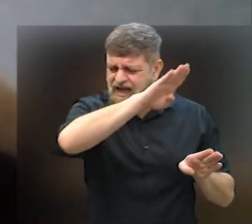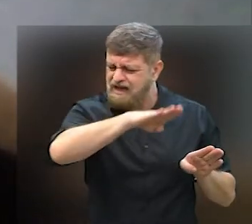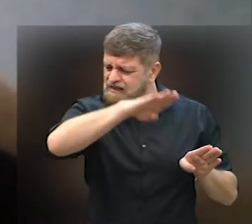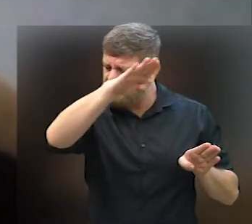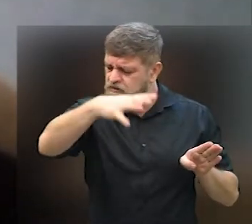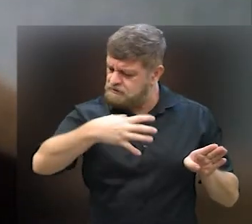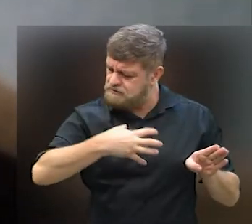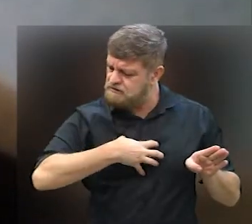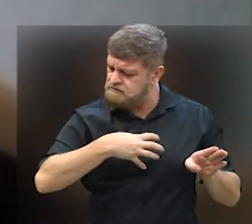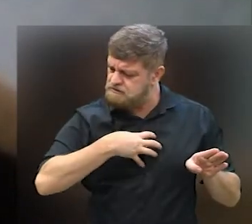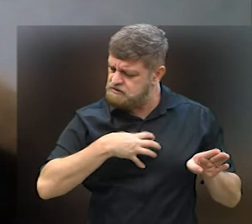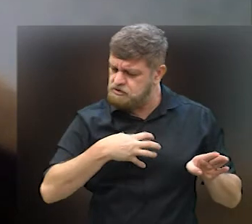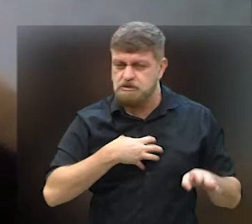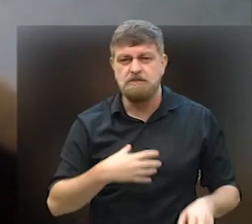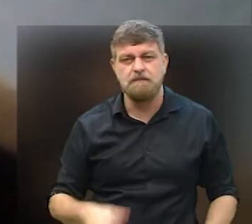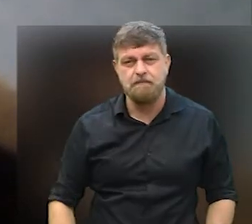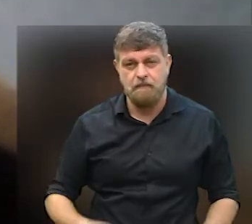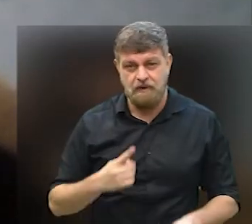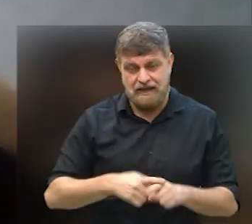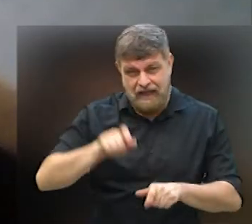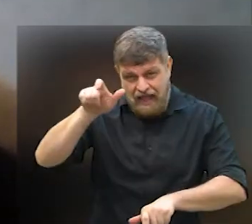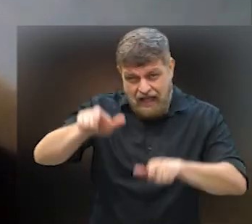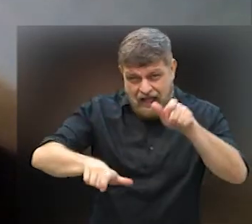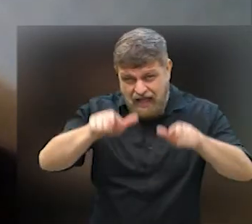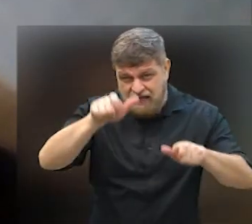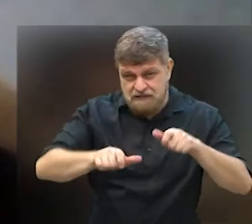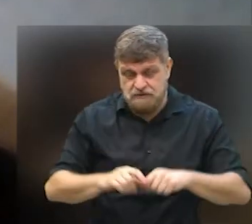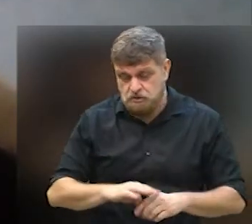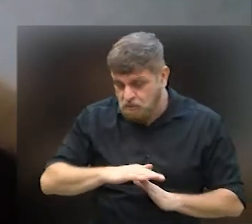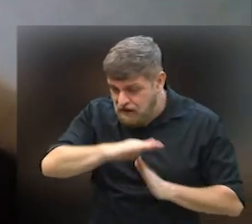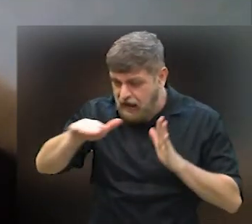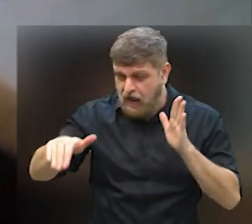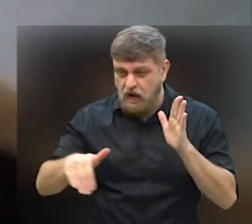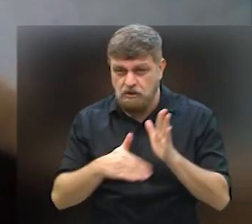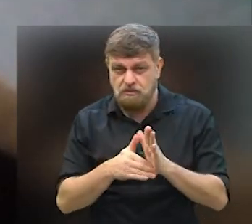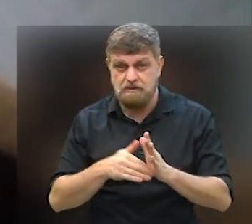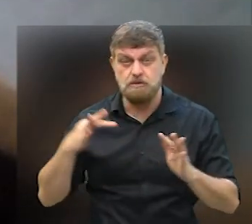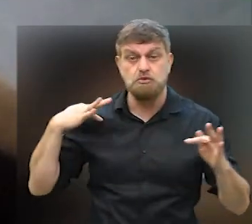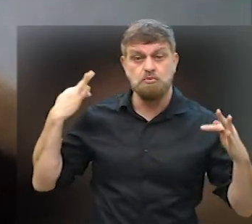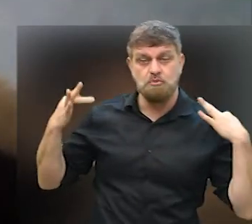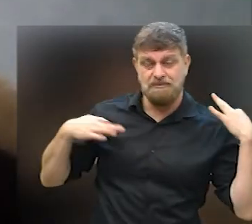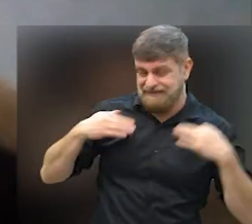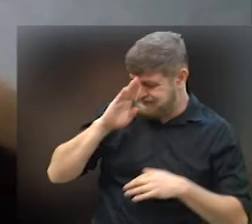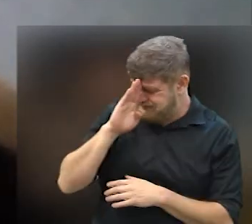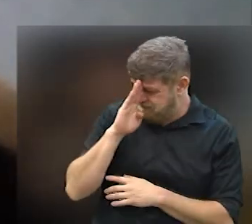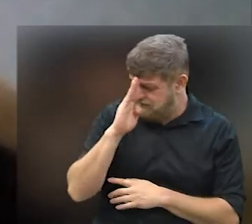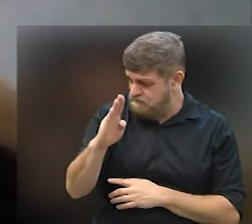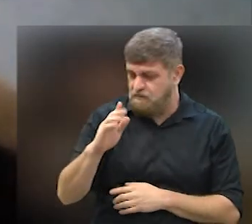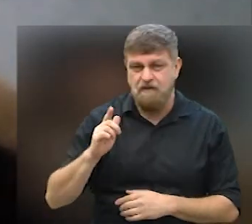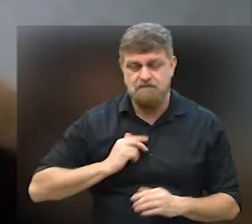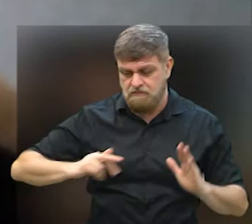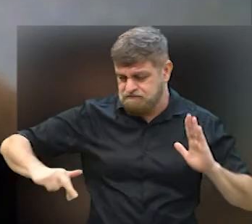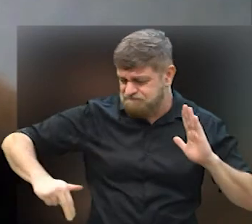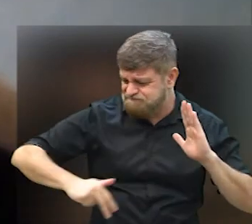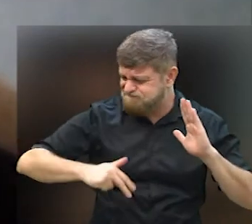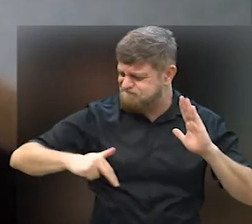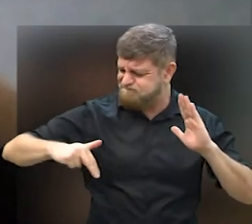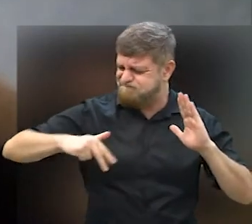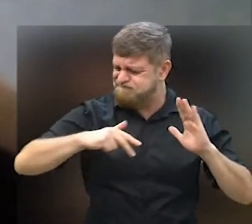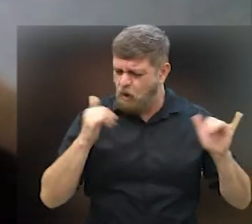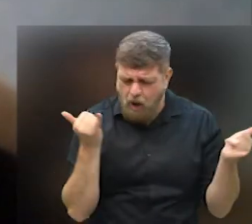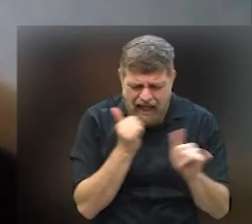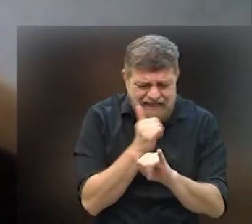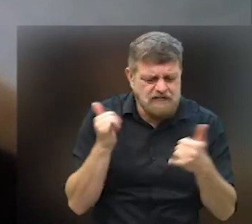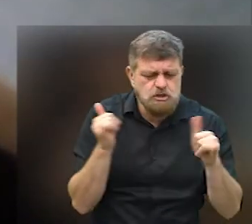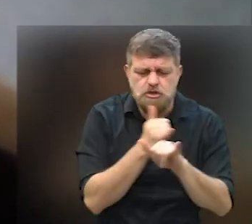montanha. A gente percebe que todas as pessoas que passam por lá, especialmente os turistas, vão com tanta vontade, com